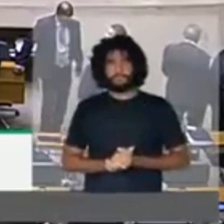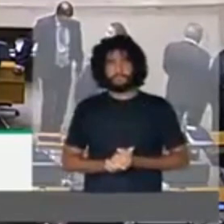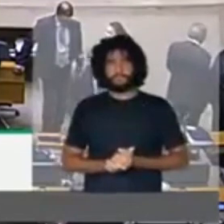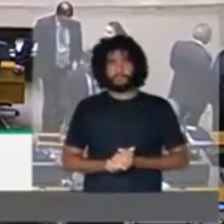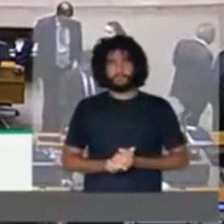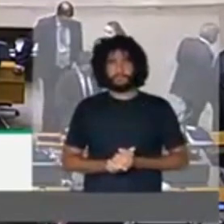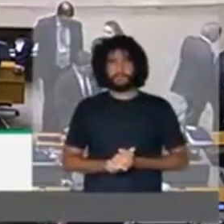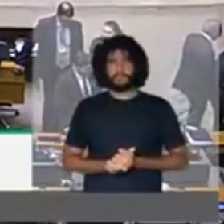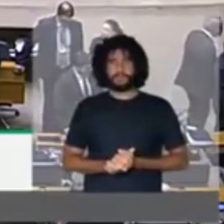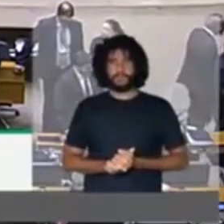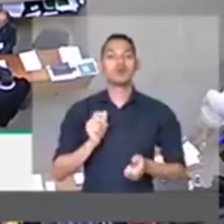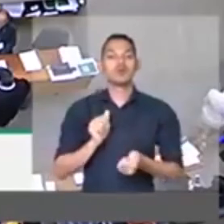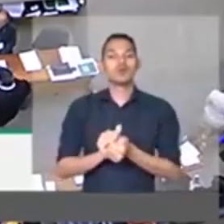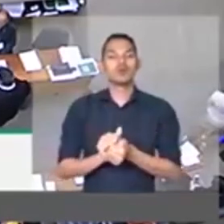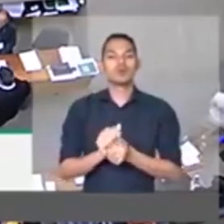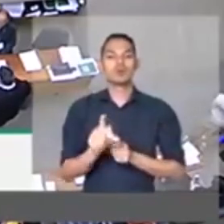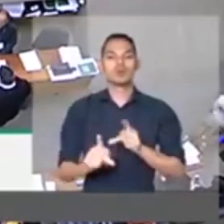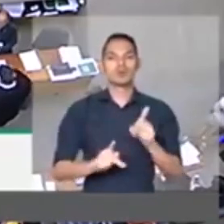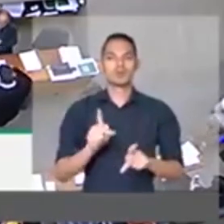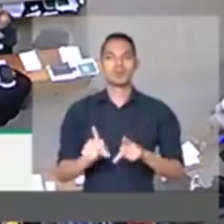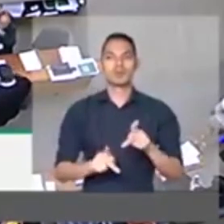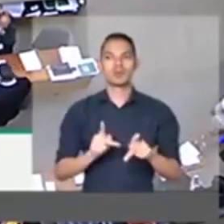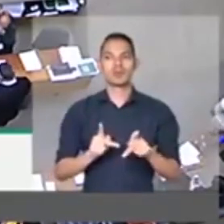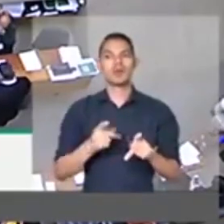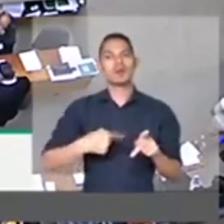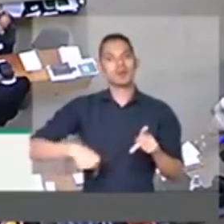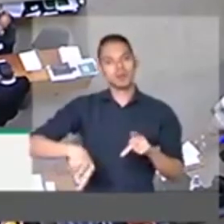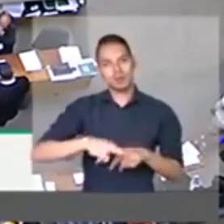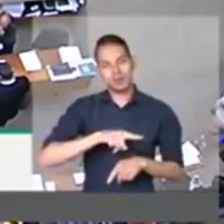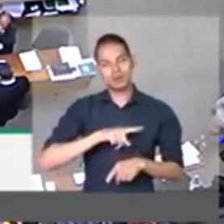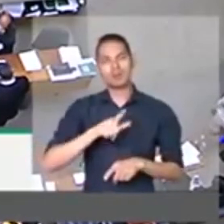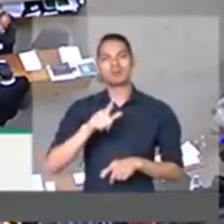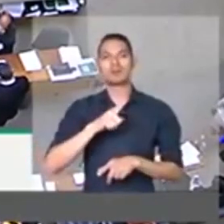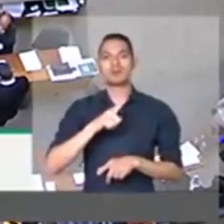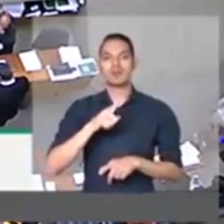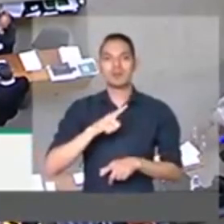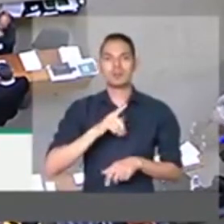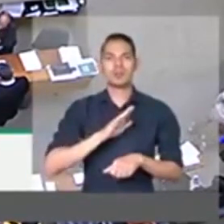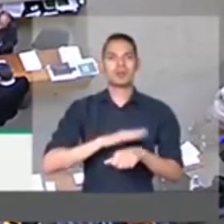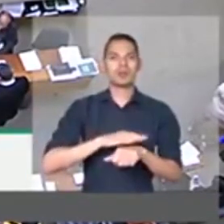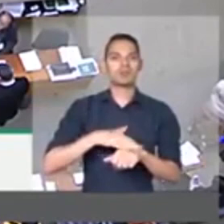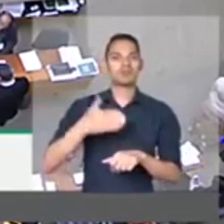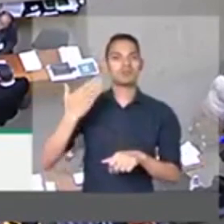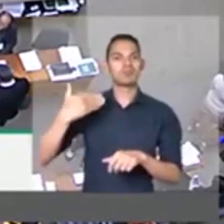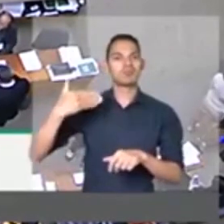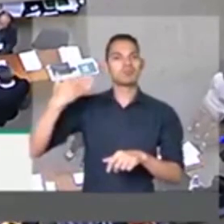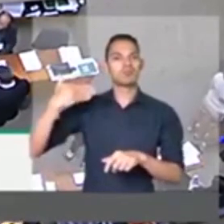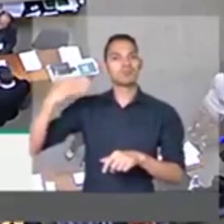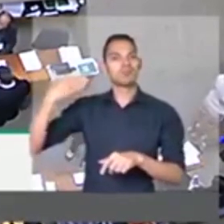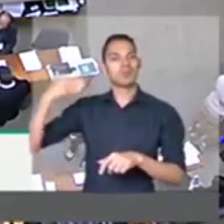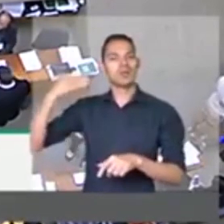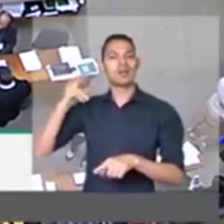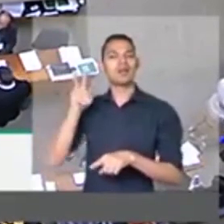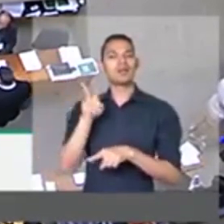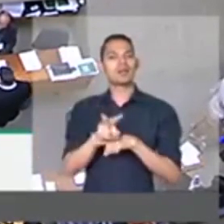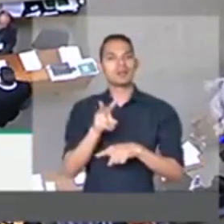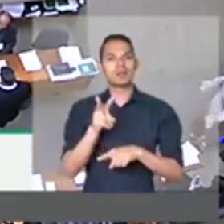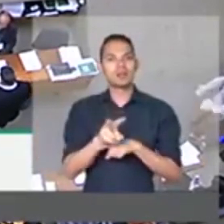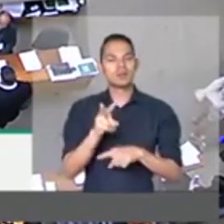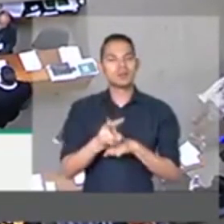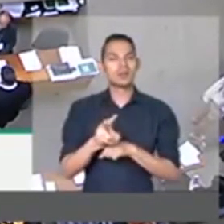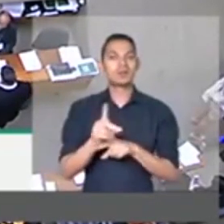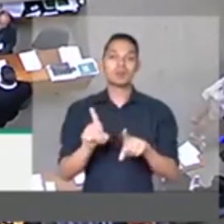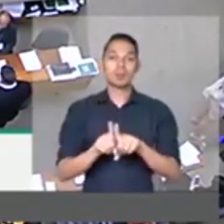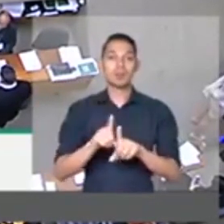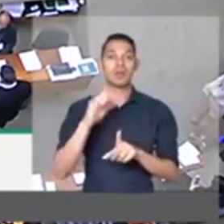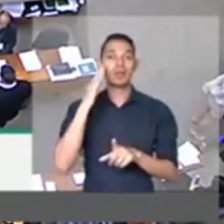contras entre os parlamentares do amazonas o deputado federal josé ricardo do pt foi o único que votou contra